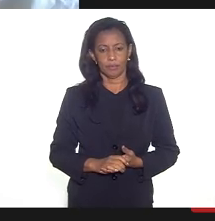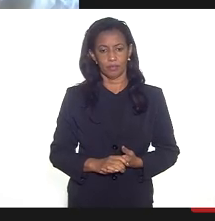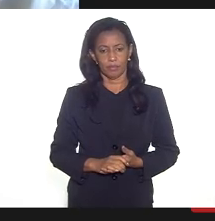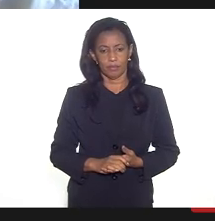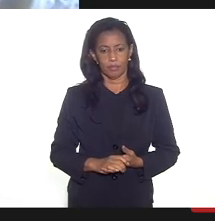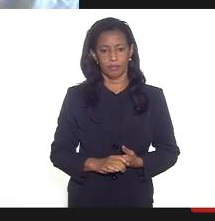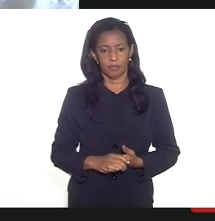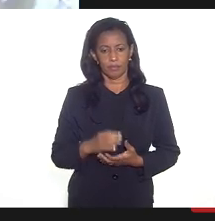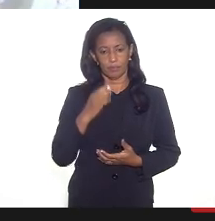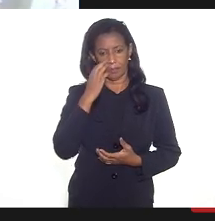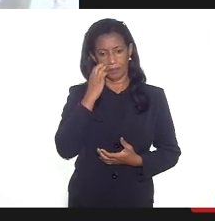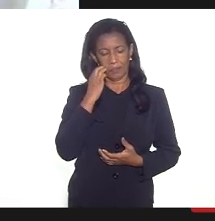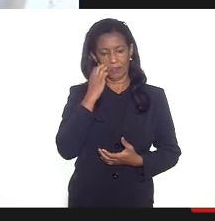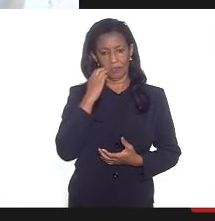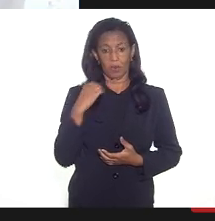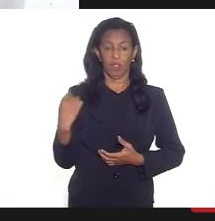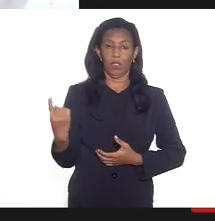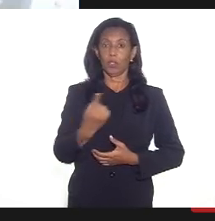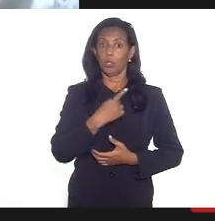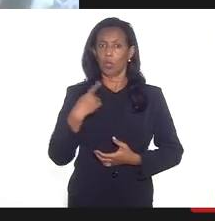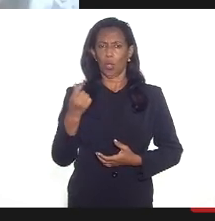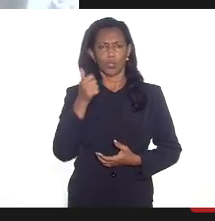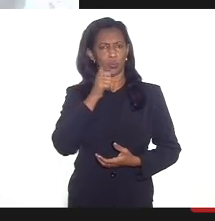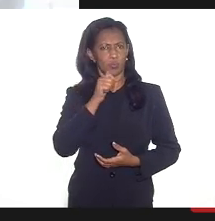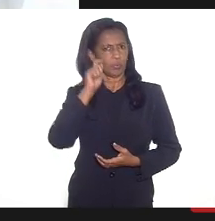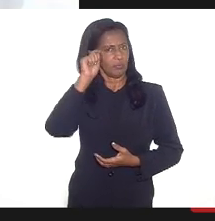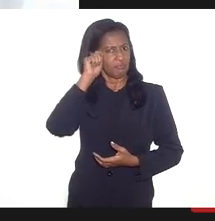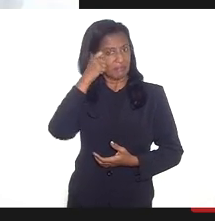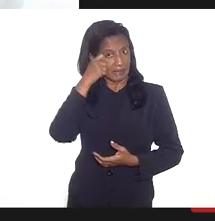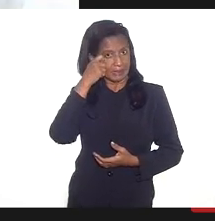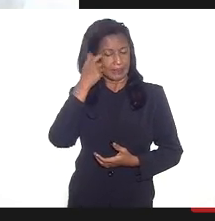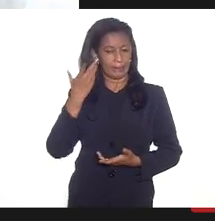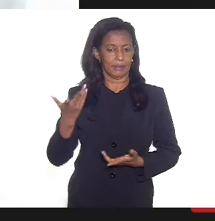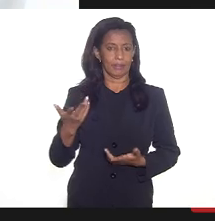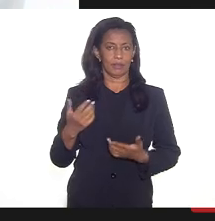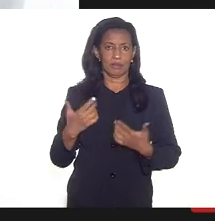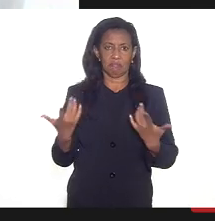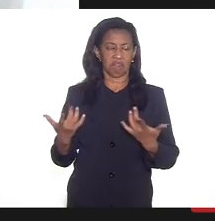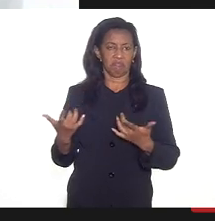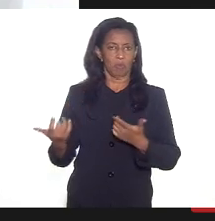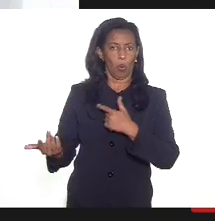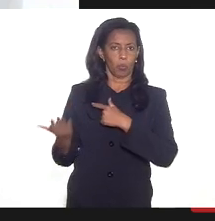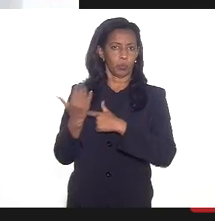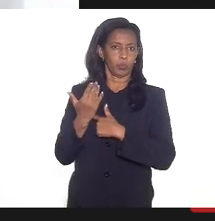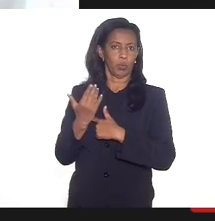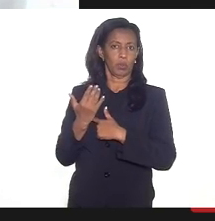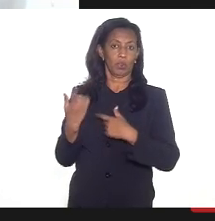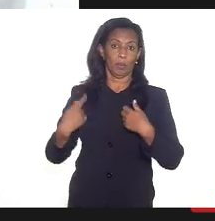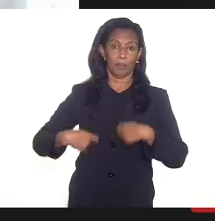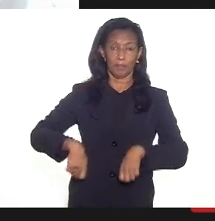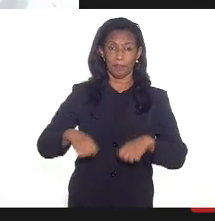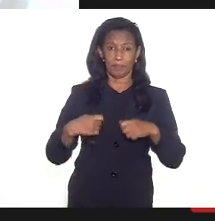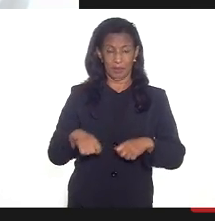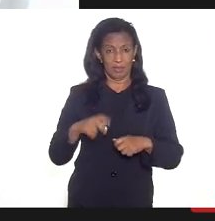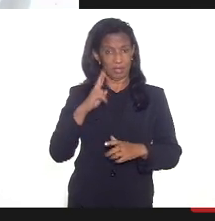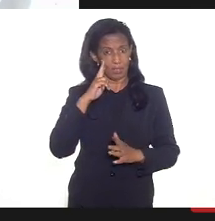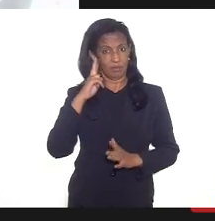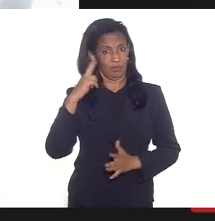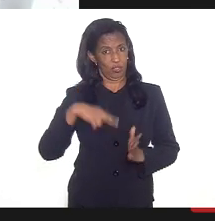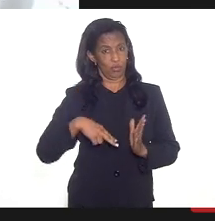Nós, lésbicas, não fomos contempladas no dossiê mulher. Então, isso é preciso ser